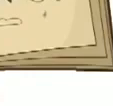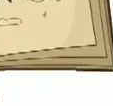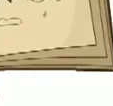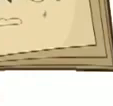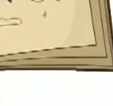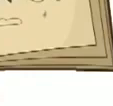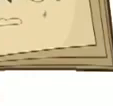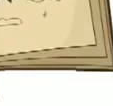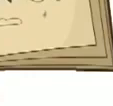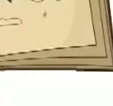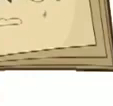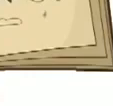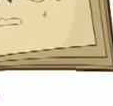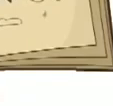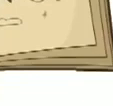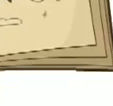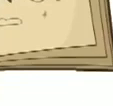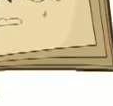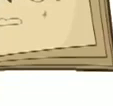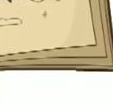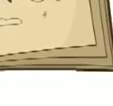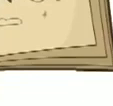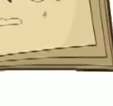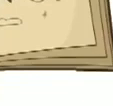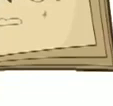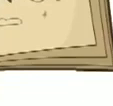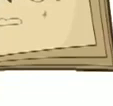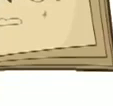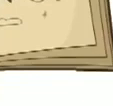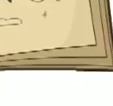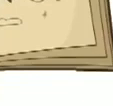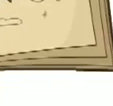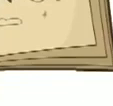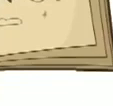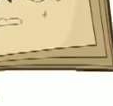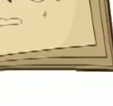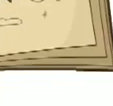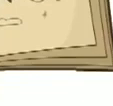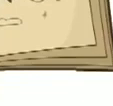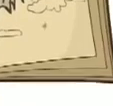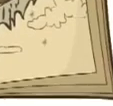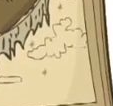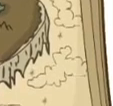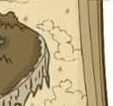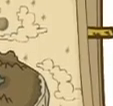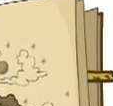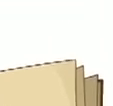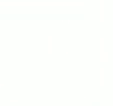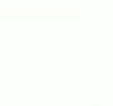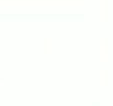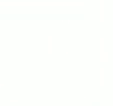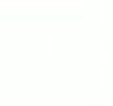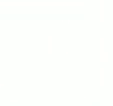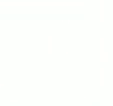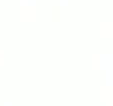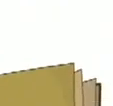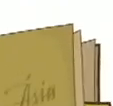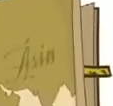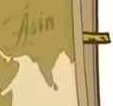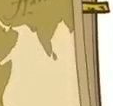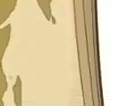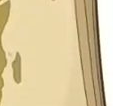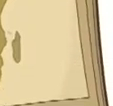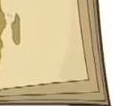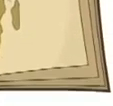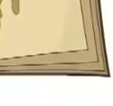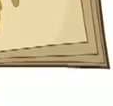versão. Segundo eles, o governo português já tinha conhecimento da existência de terras a oeste. Portanto, o desvio da